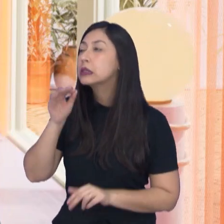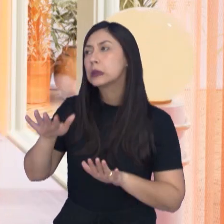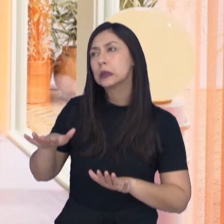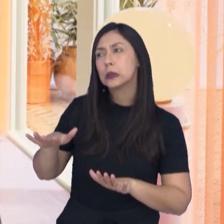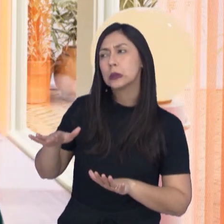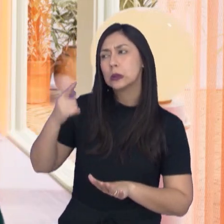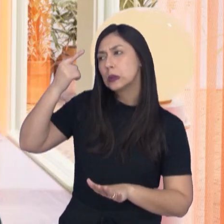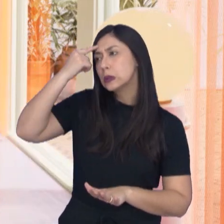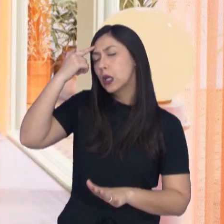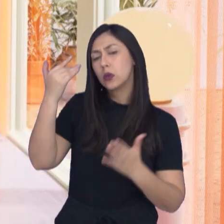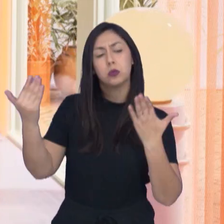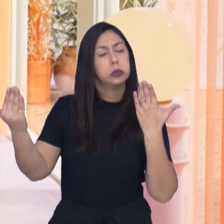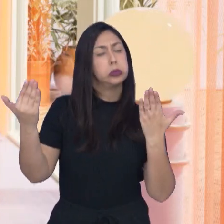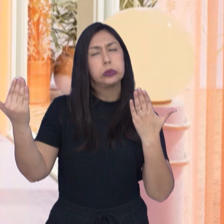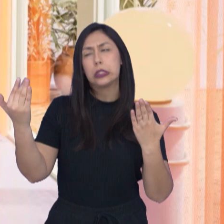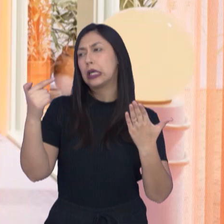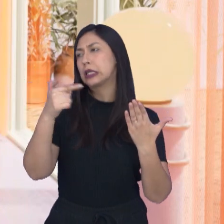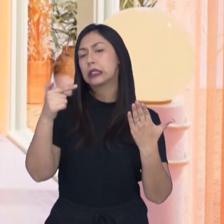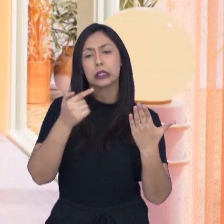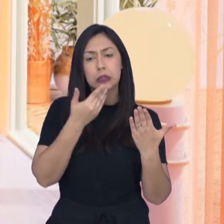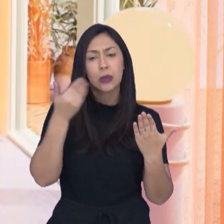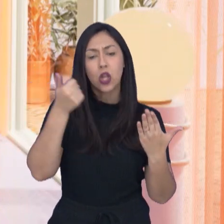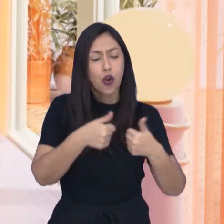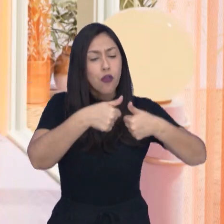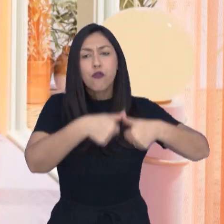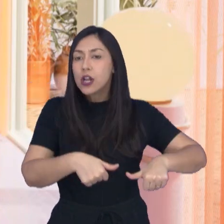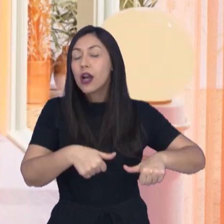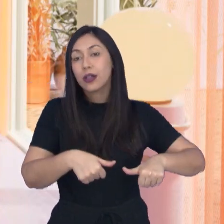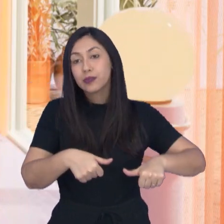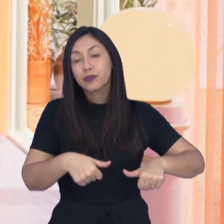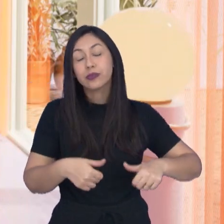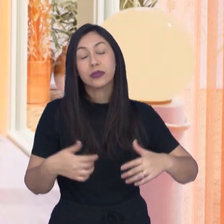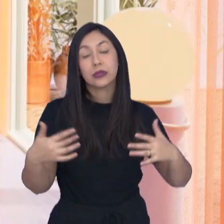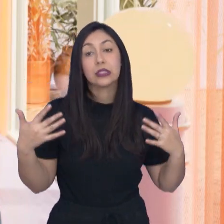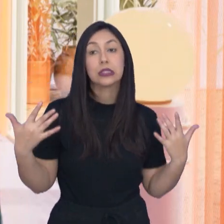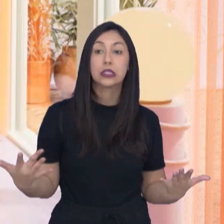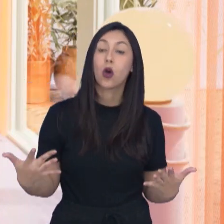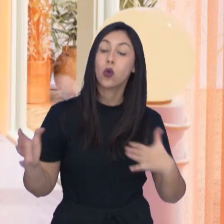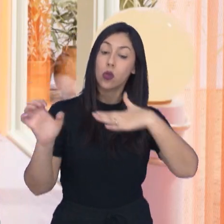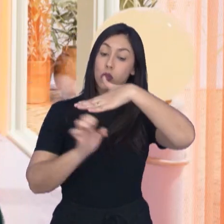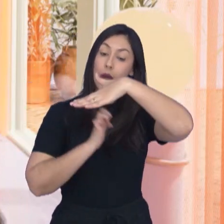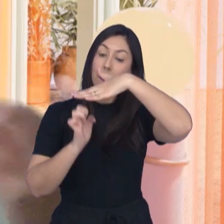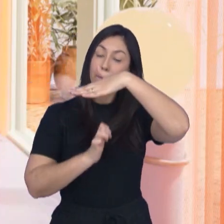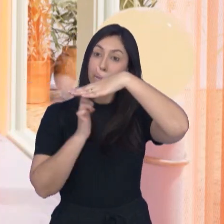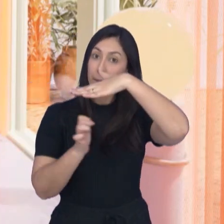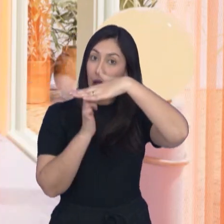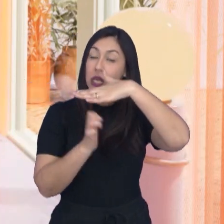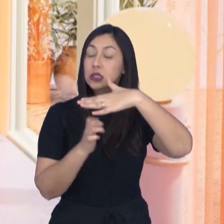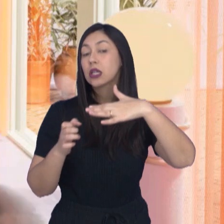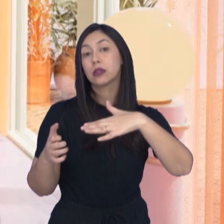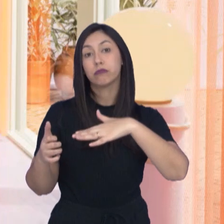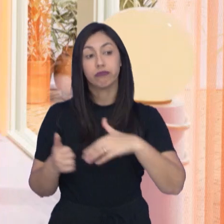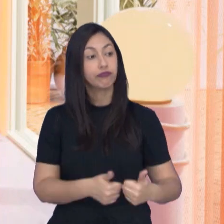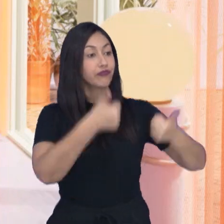se realmente aquela outra oportunidade vai trazer benefícios do que ela está hoje. Então, realmente as empresas ganham, os profissionais